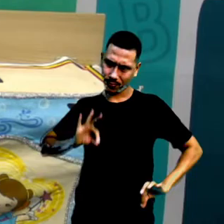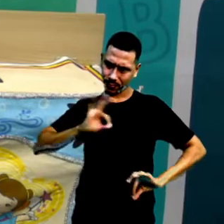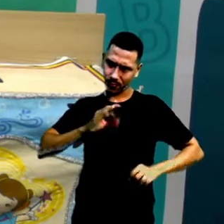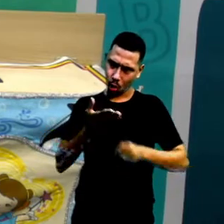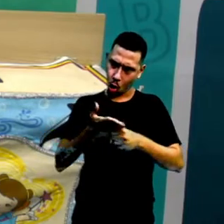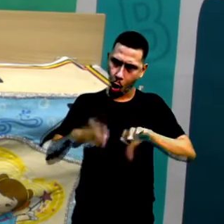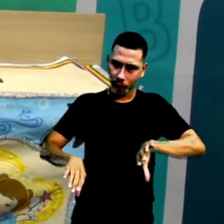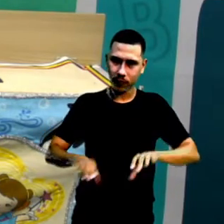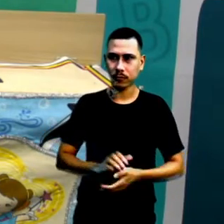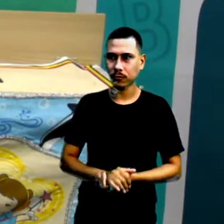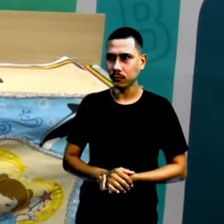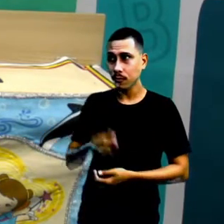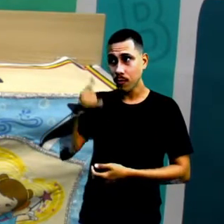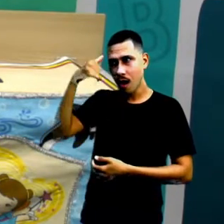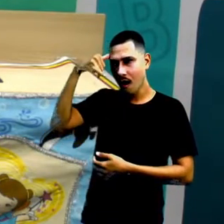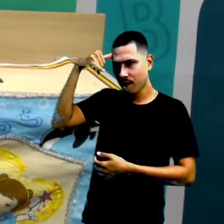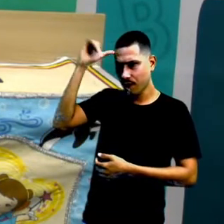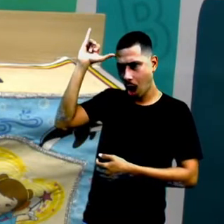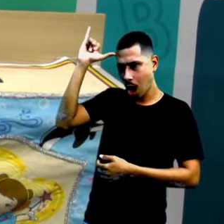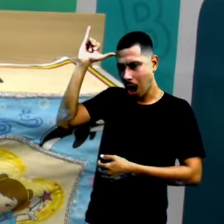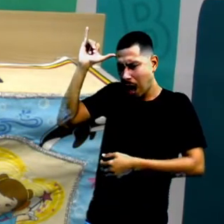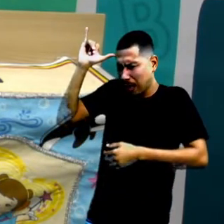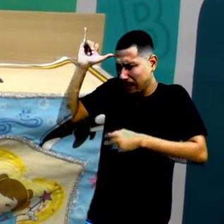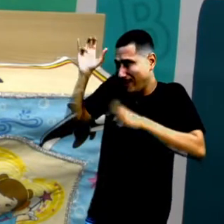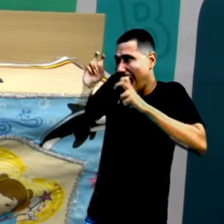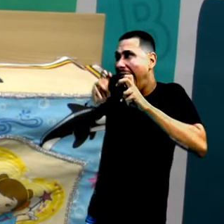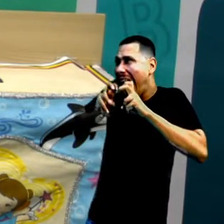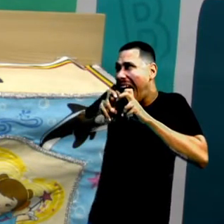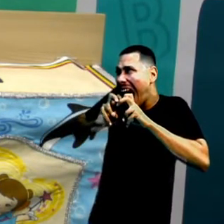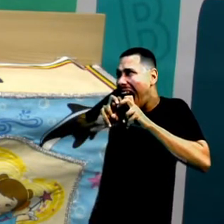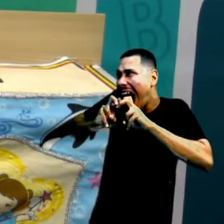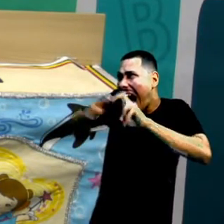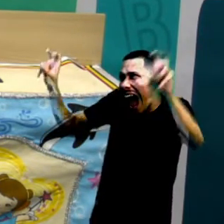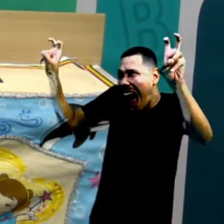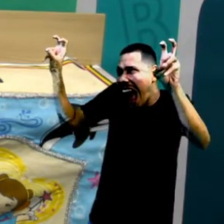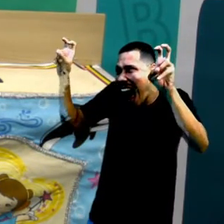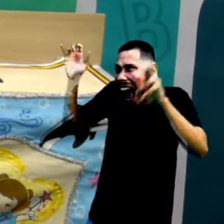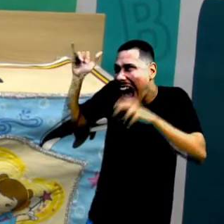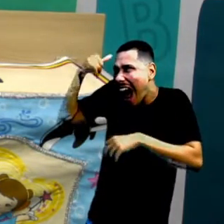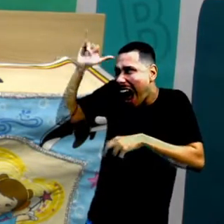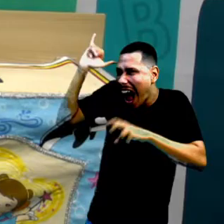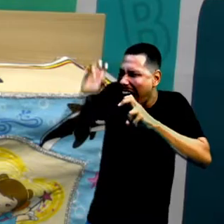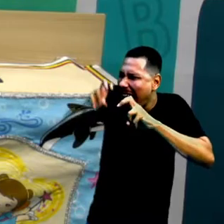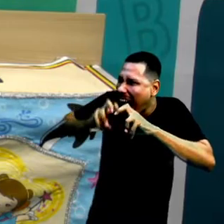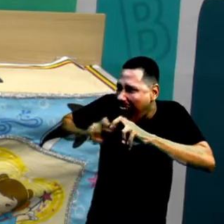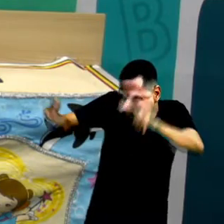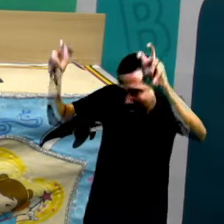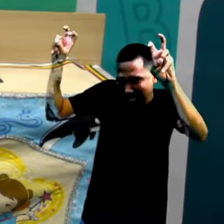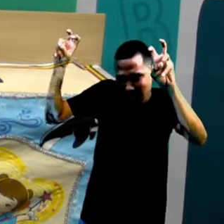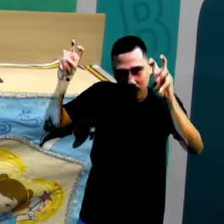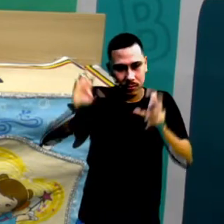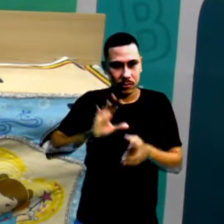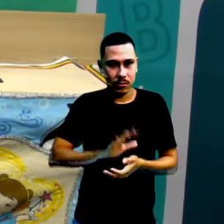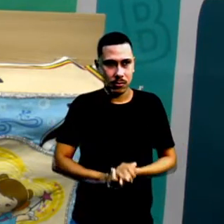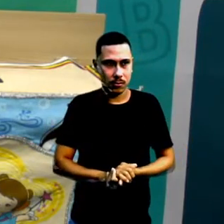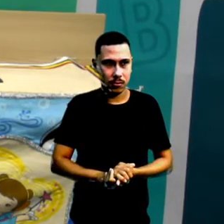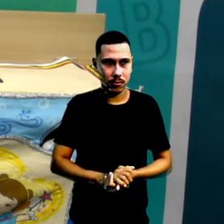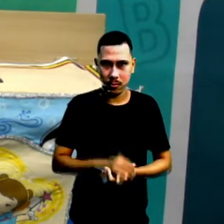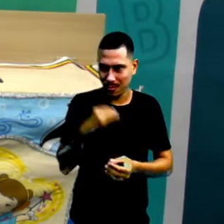e a mimosa crianças de um grito tão grande mundo é